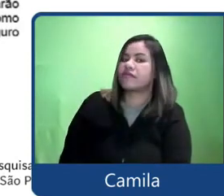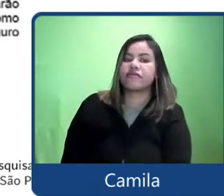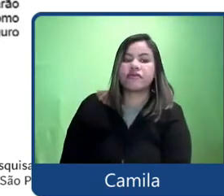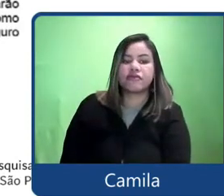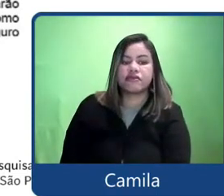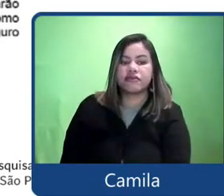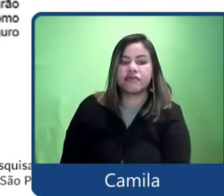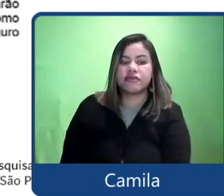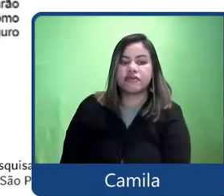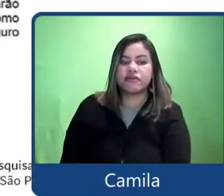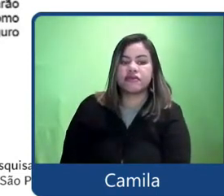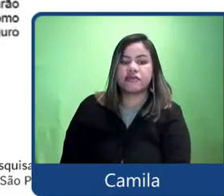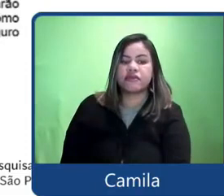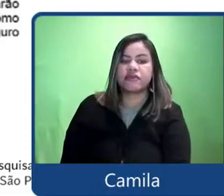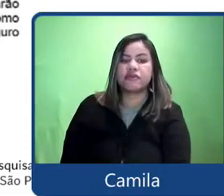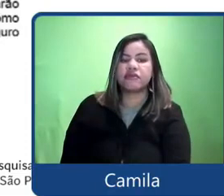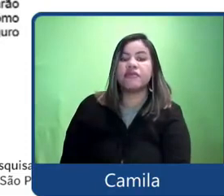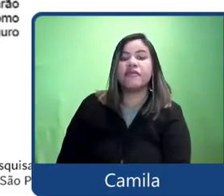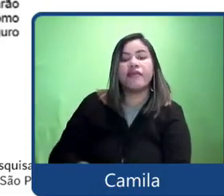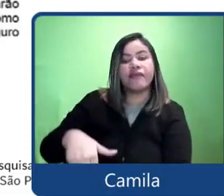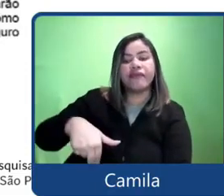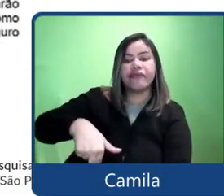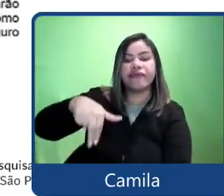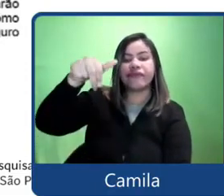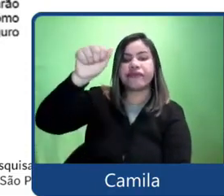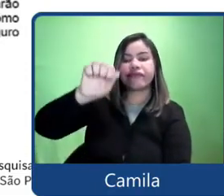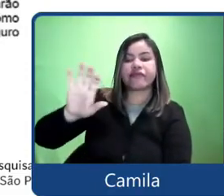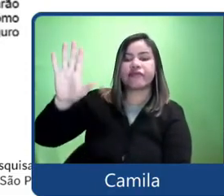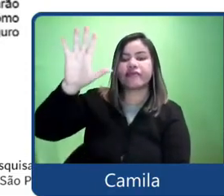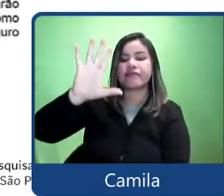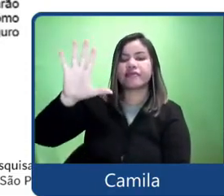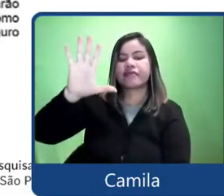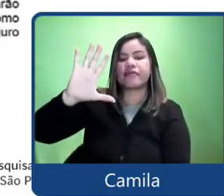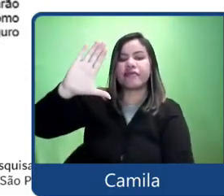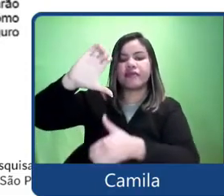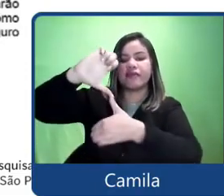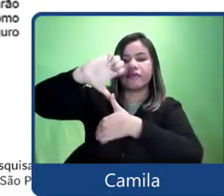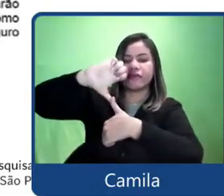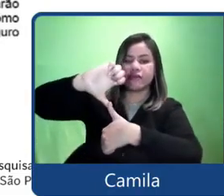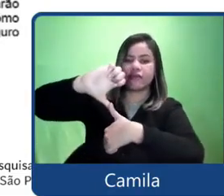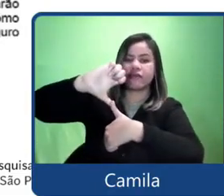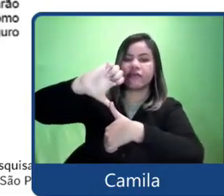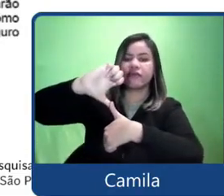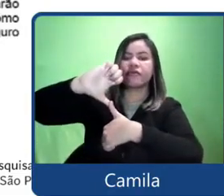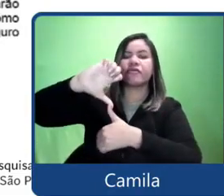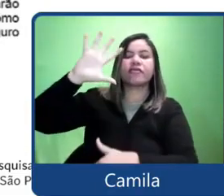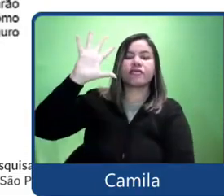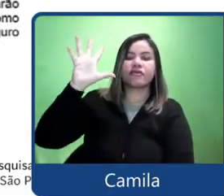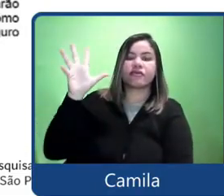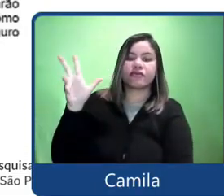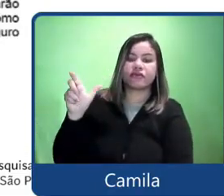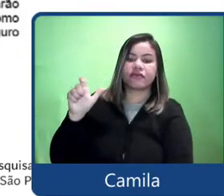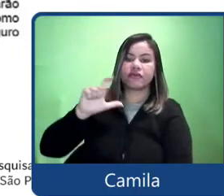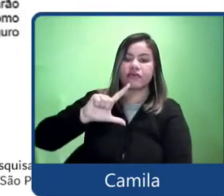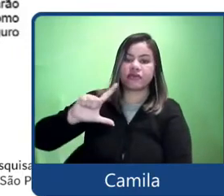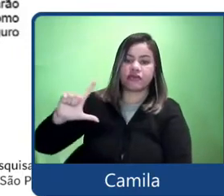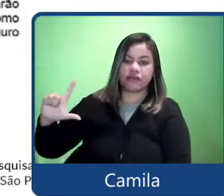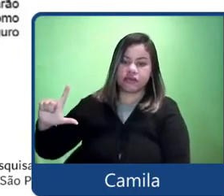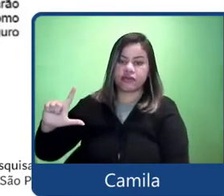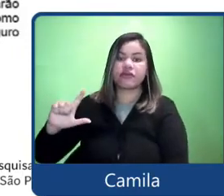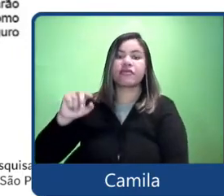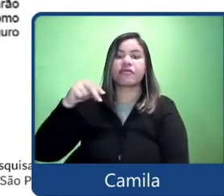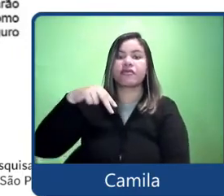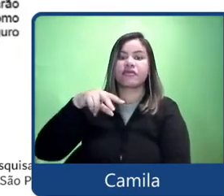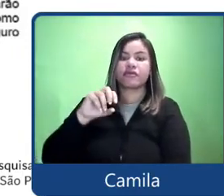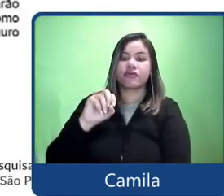aqui a situação do Nordeste do Brasil, América Central, Leste da África e Nova Zelândia. Então tem uma redução, né,